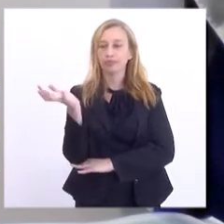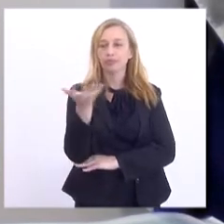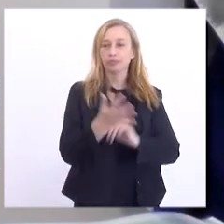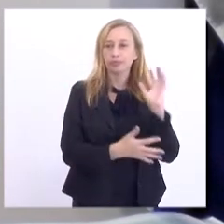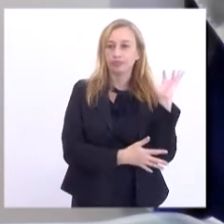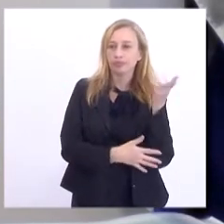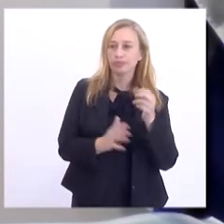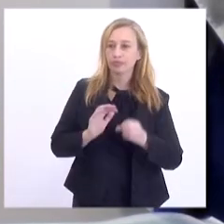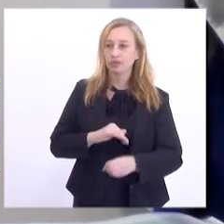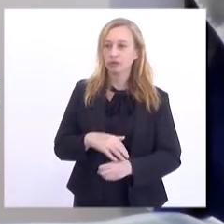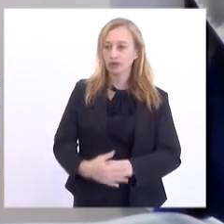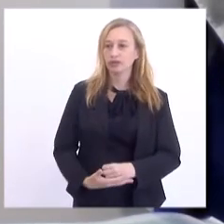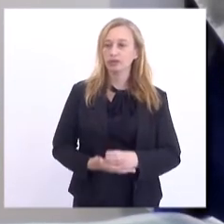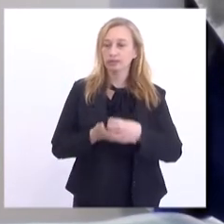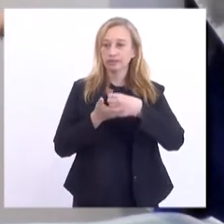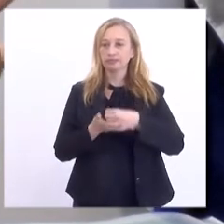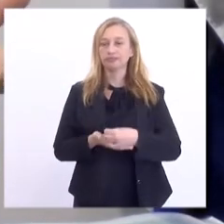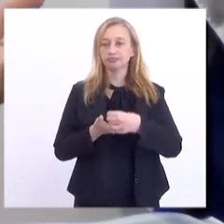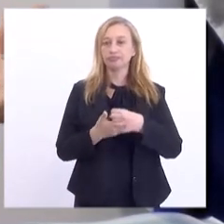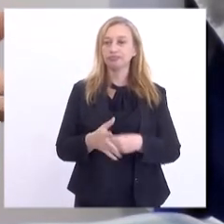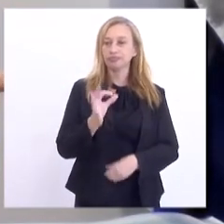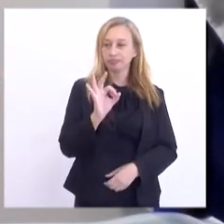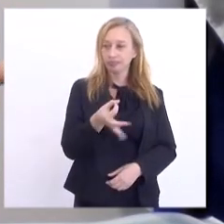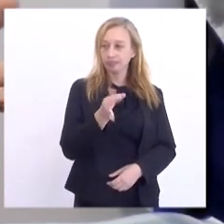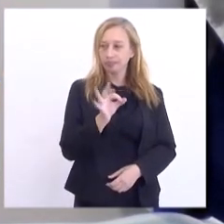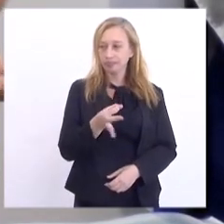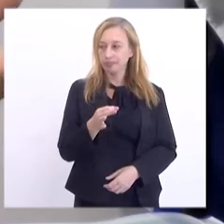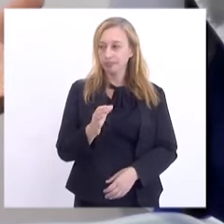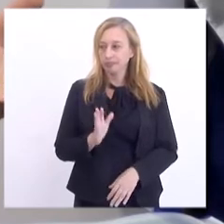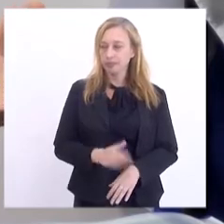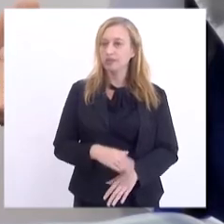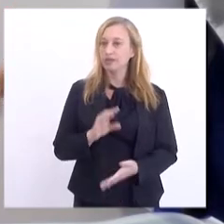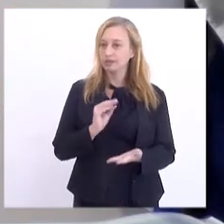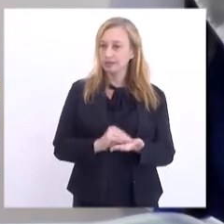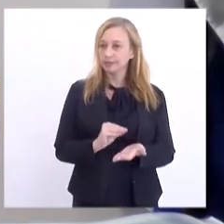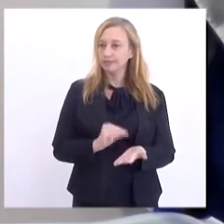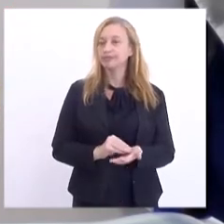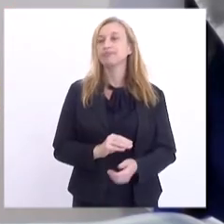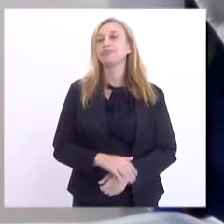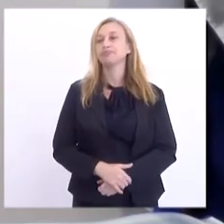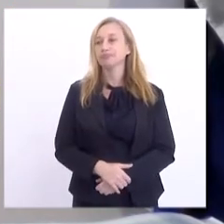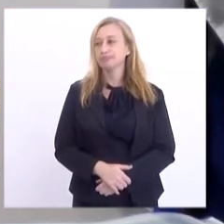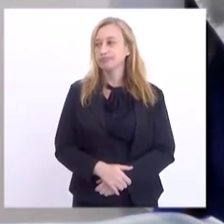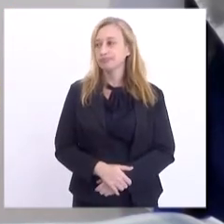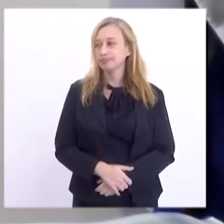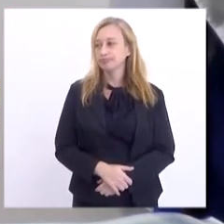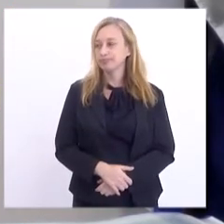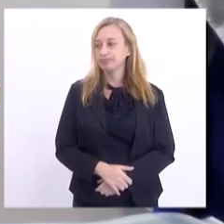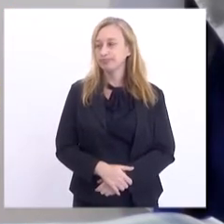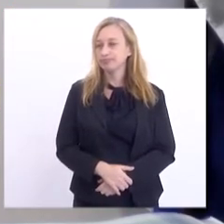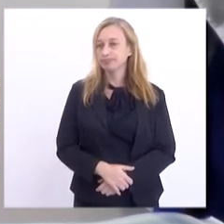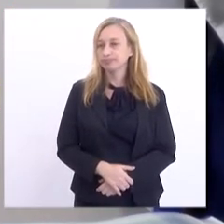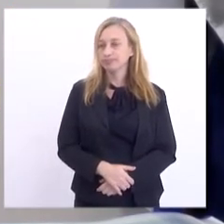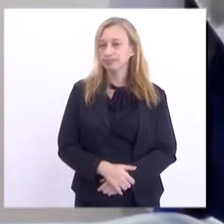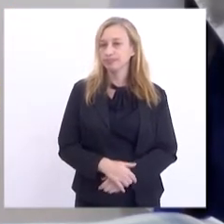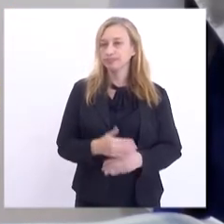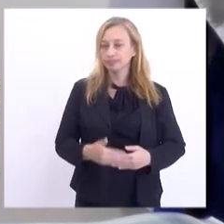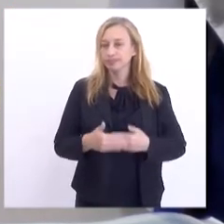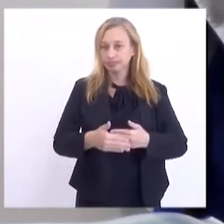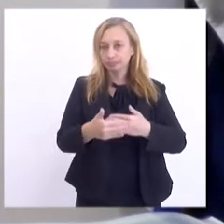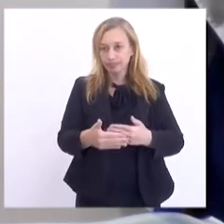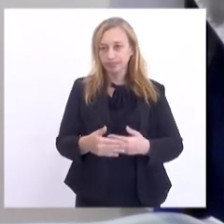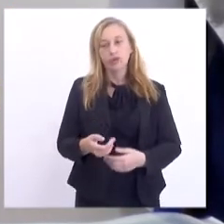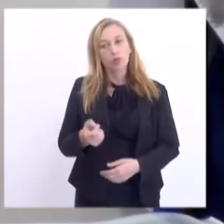sustentabilidade que exatamente o que mais falta a gente quer avançar